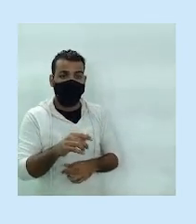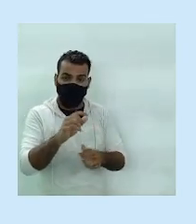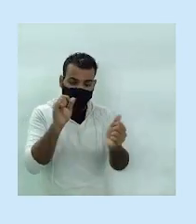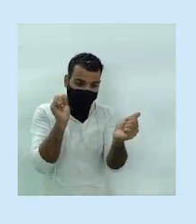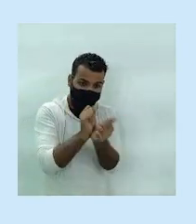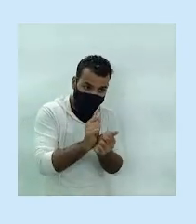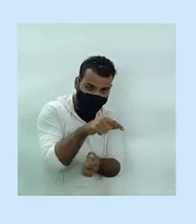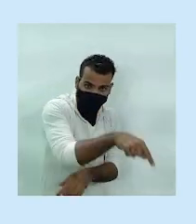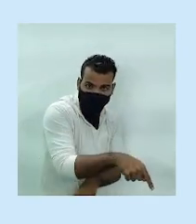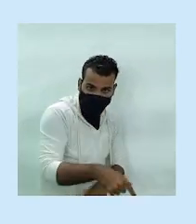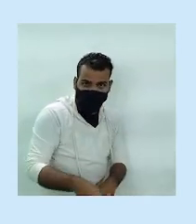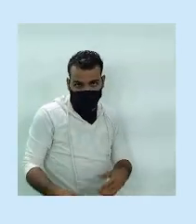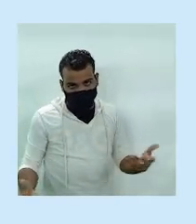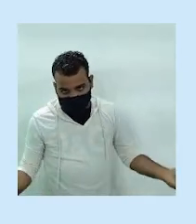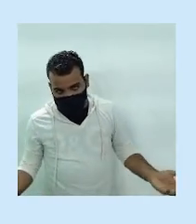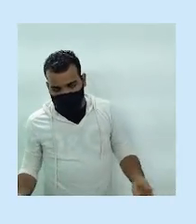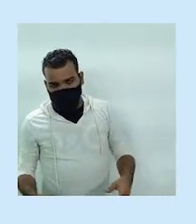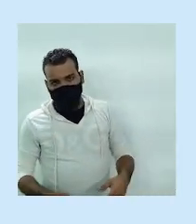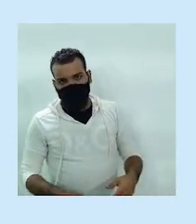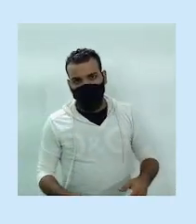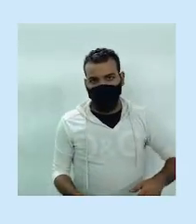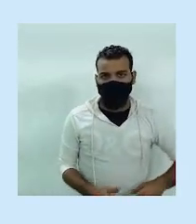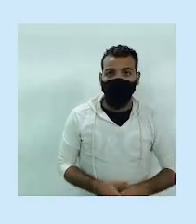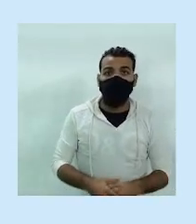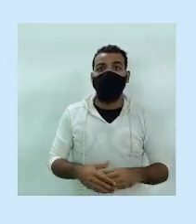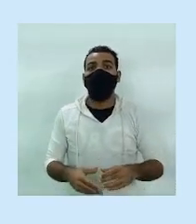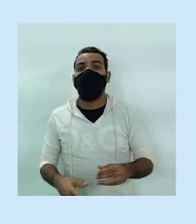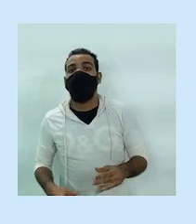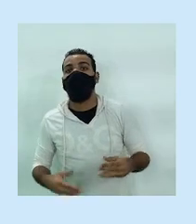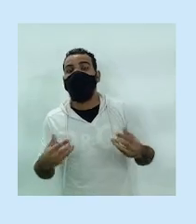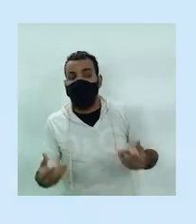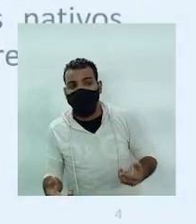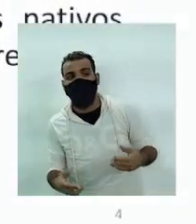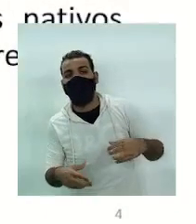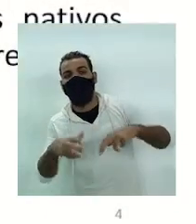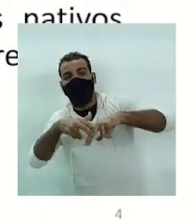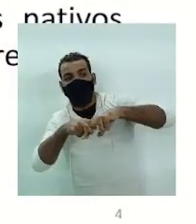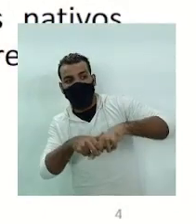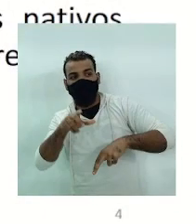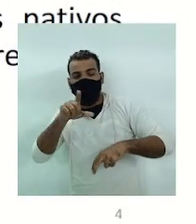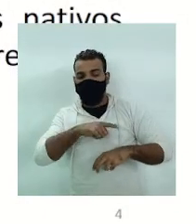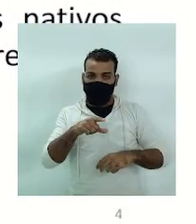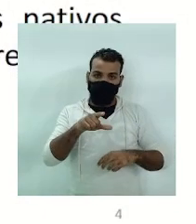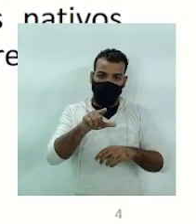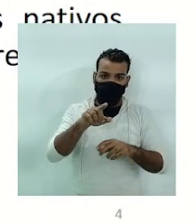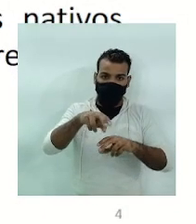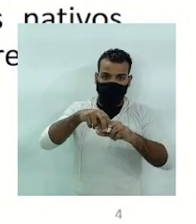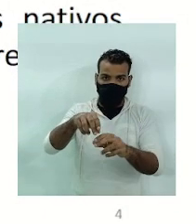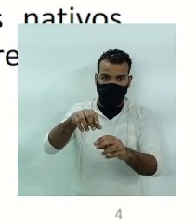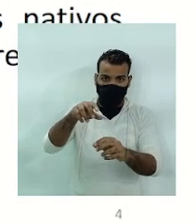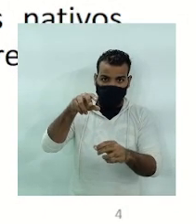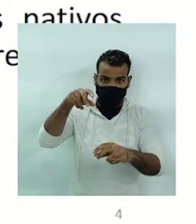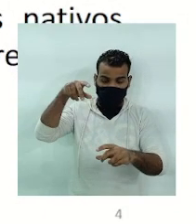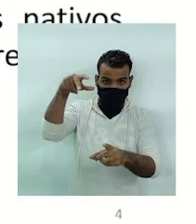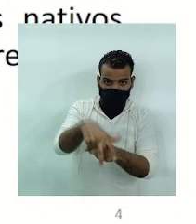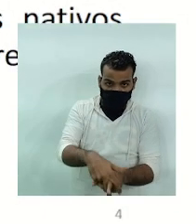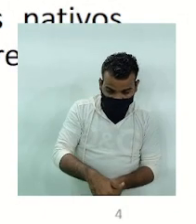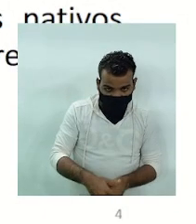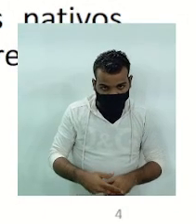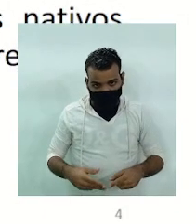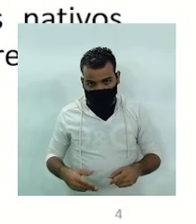escravizá-los. Então vejamos, foi nessa perspectiva de dominação e